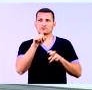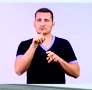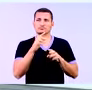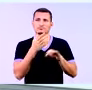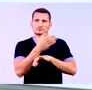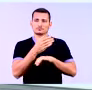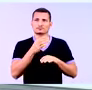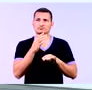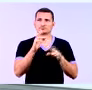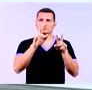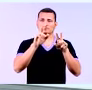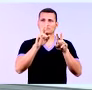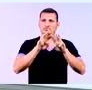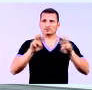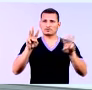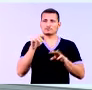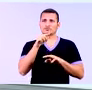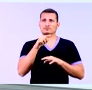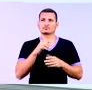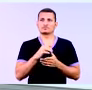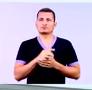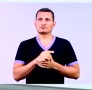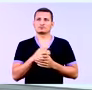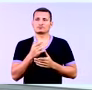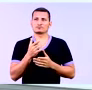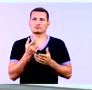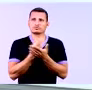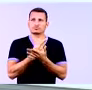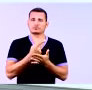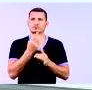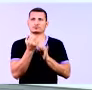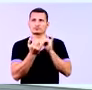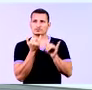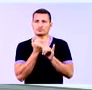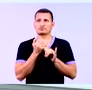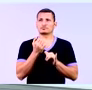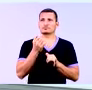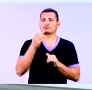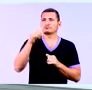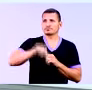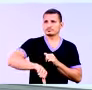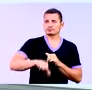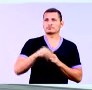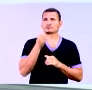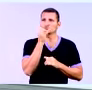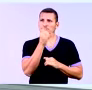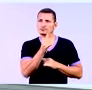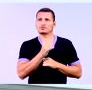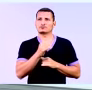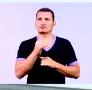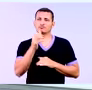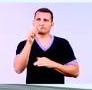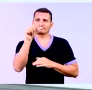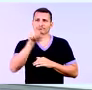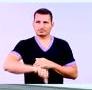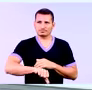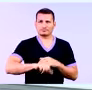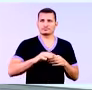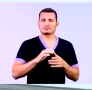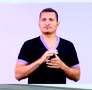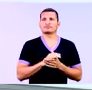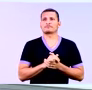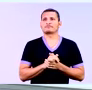site. Então, você ficou ali sem a internet caiu, teve uma queda de energia elétrica na sua casa, e